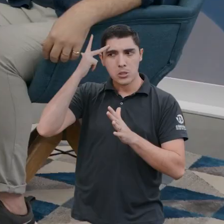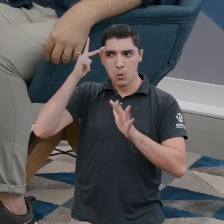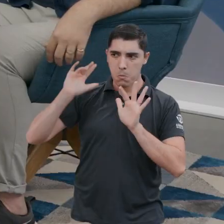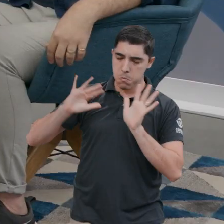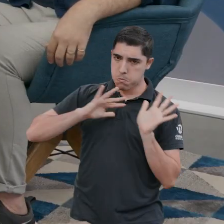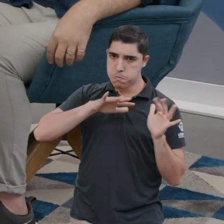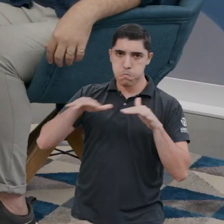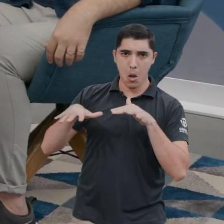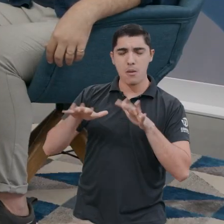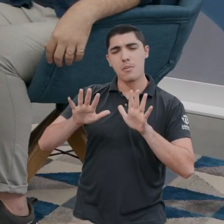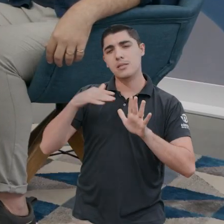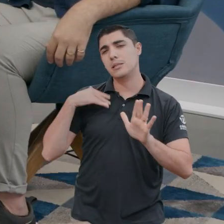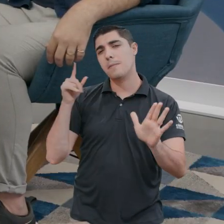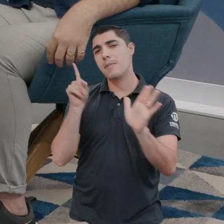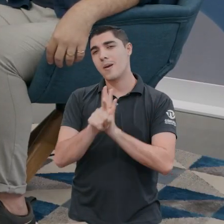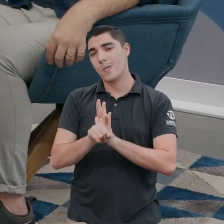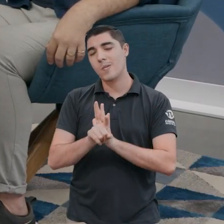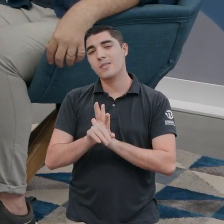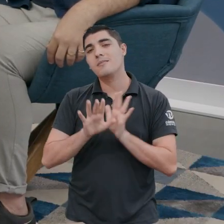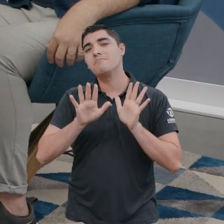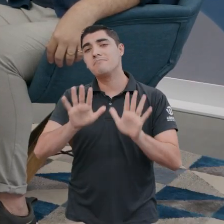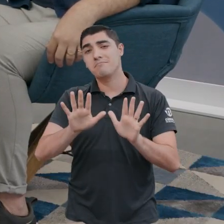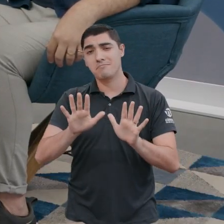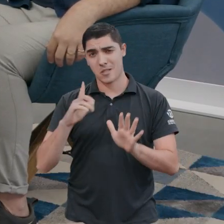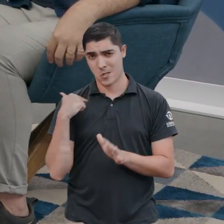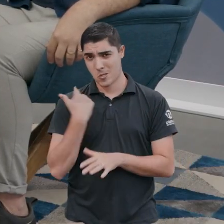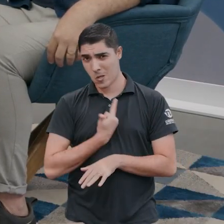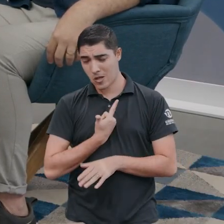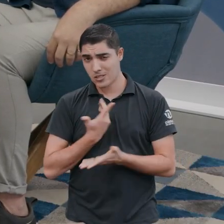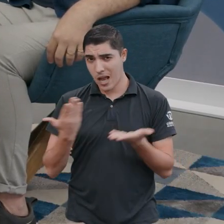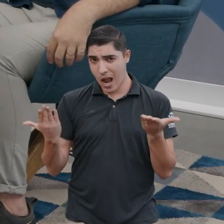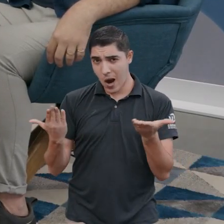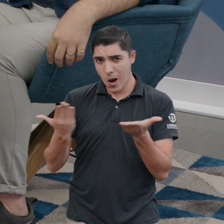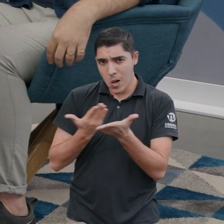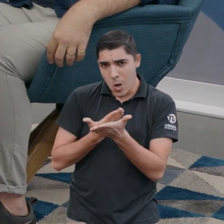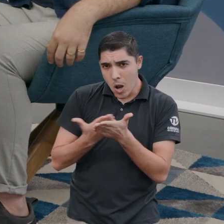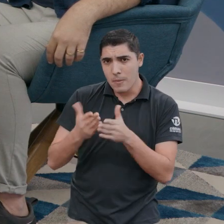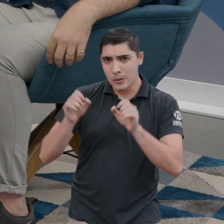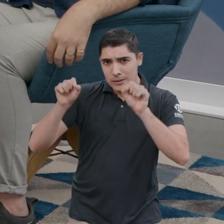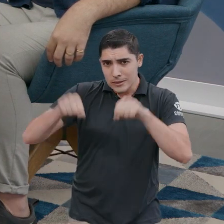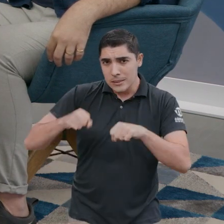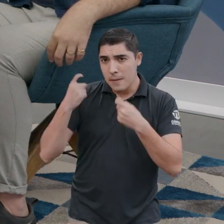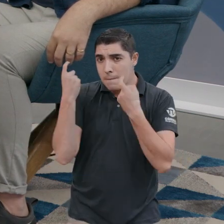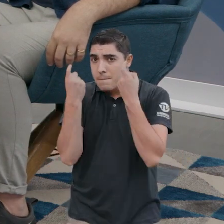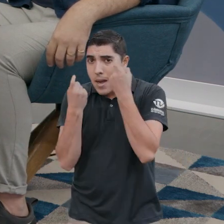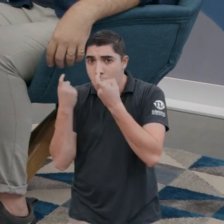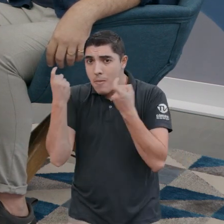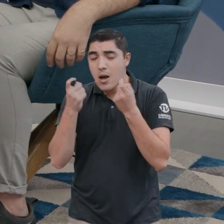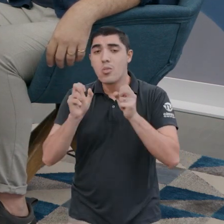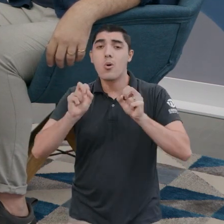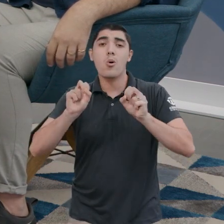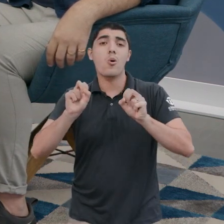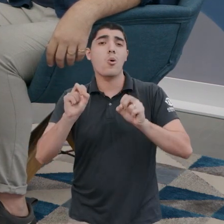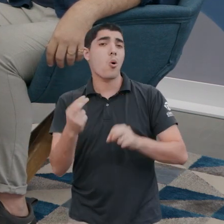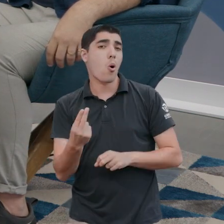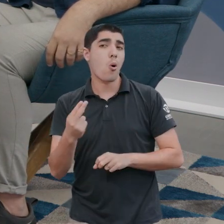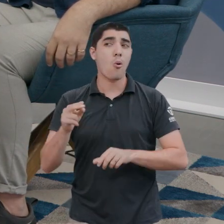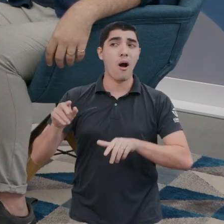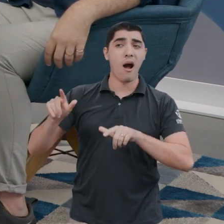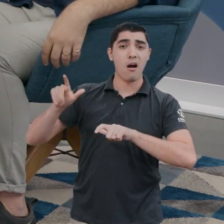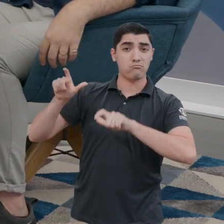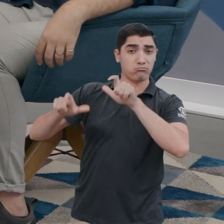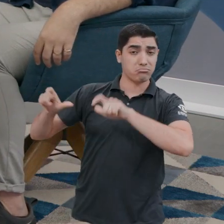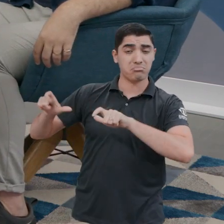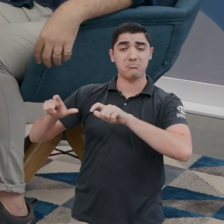mesmo? Aí eu já pergunto, até que ponto nós realmente estamos preocupados com isso? Ou será que a indústria,